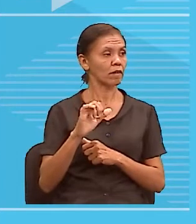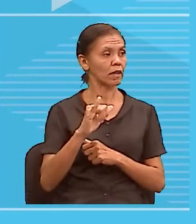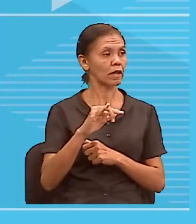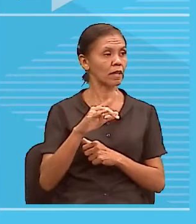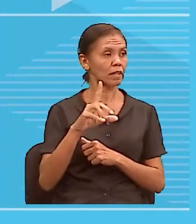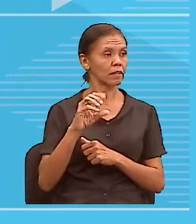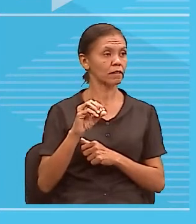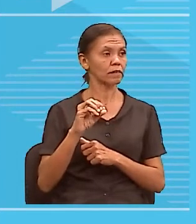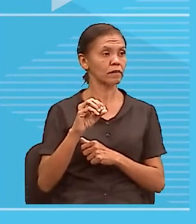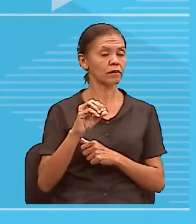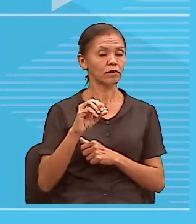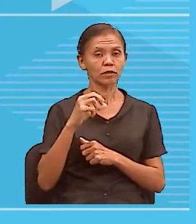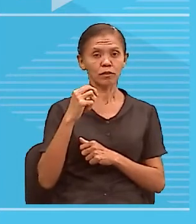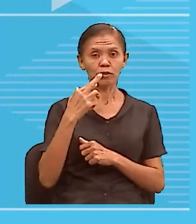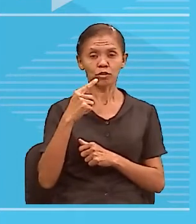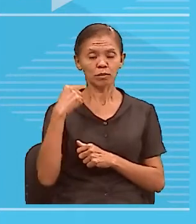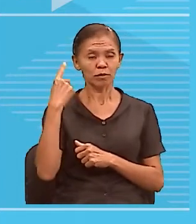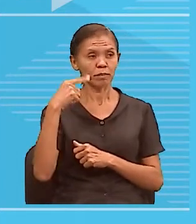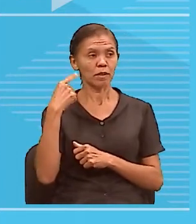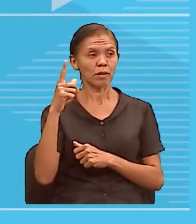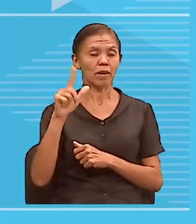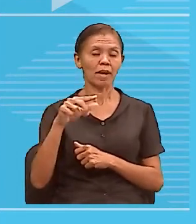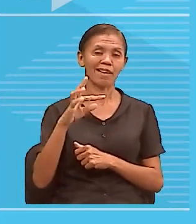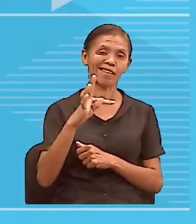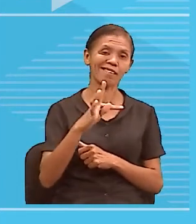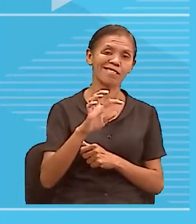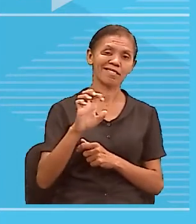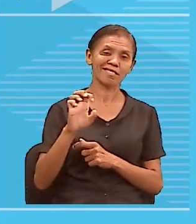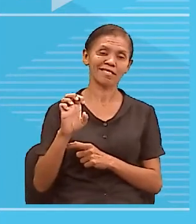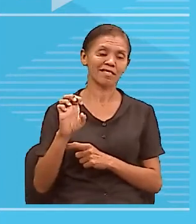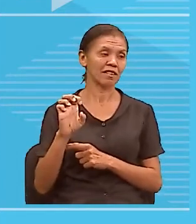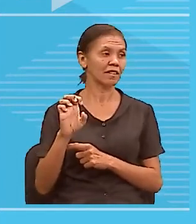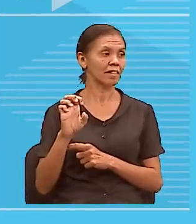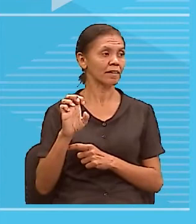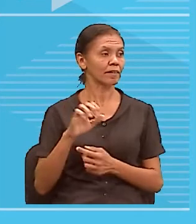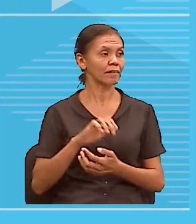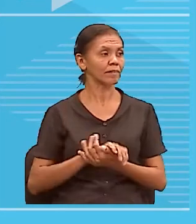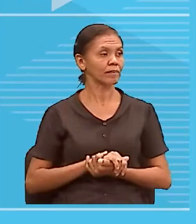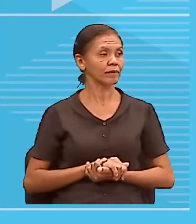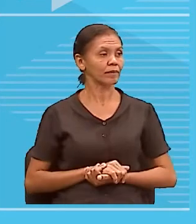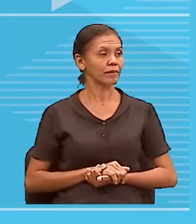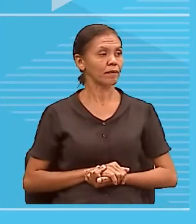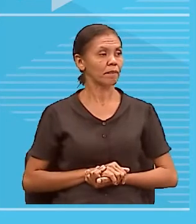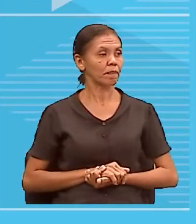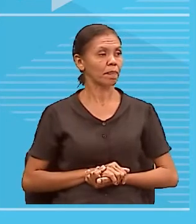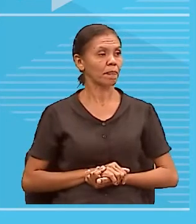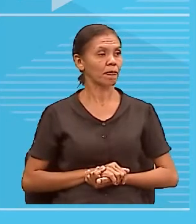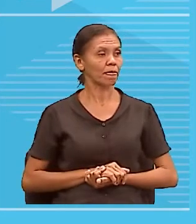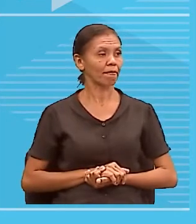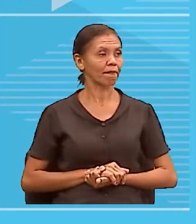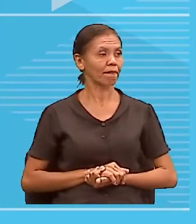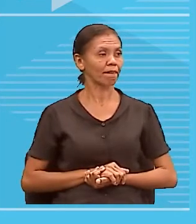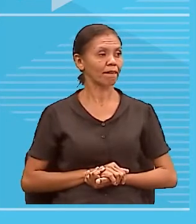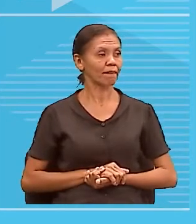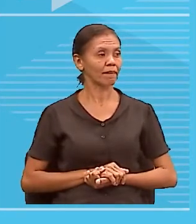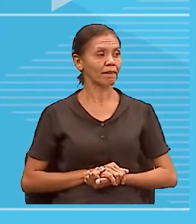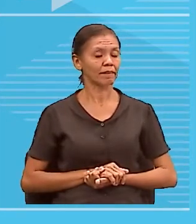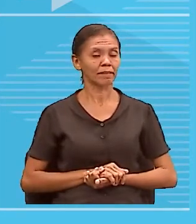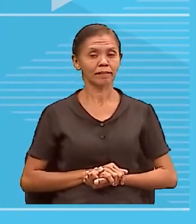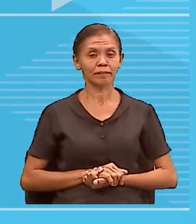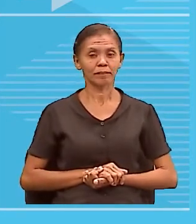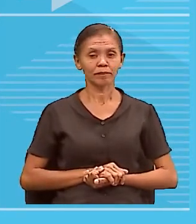então vai ficar ruando arreglarte aqui na letra D O arreglarte